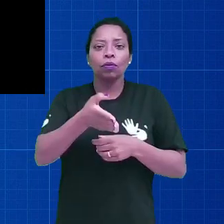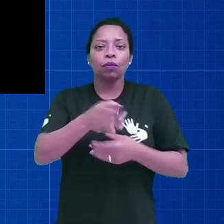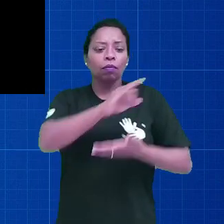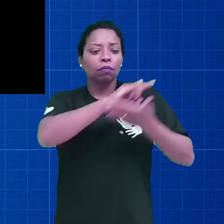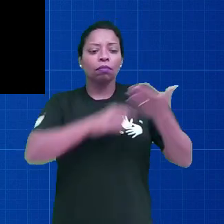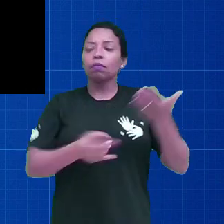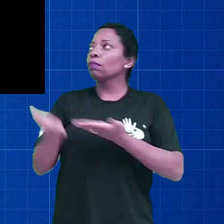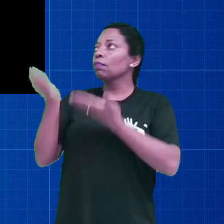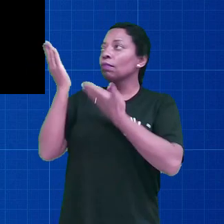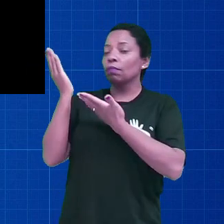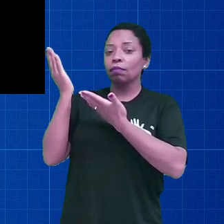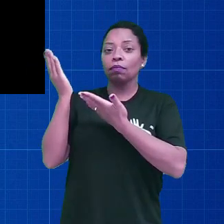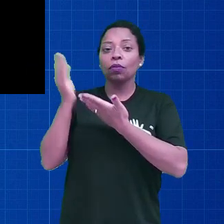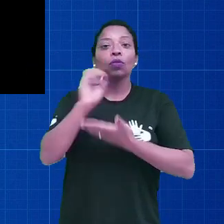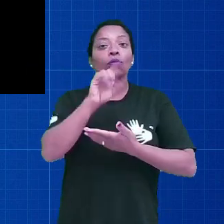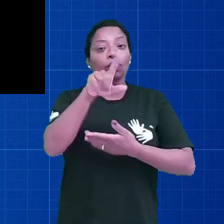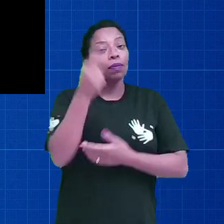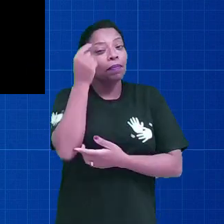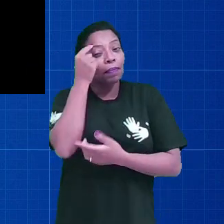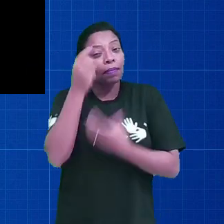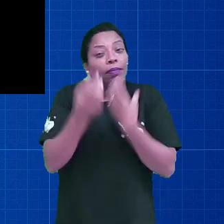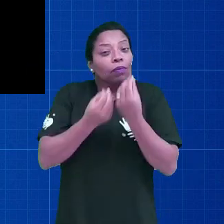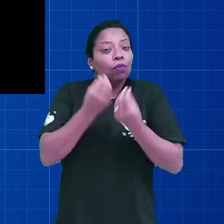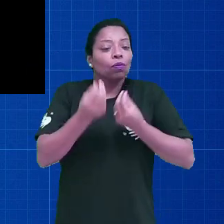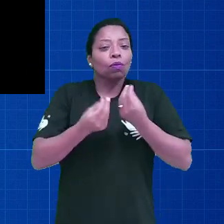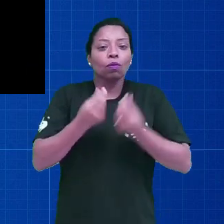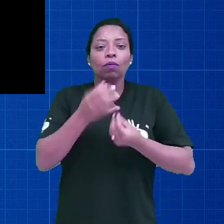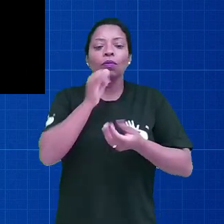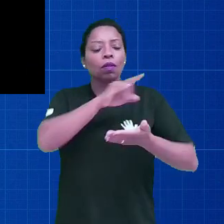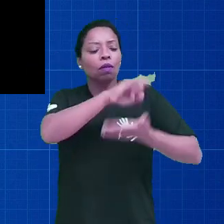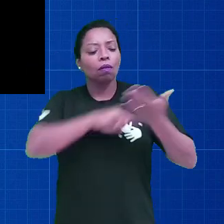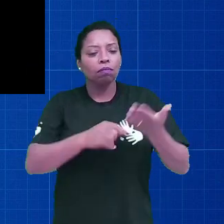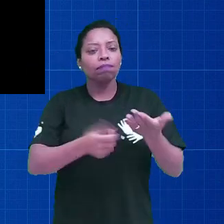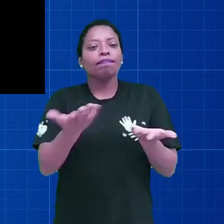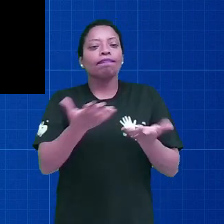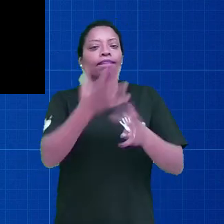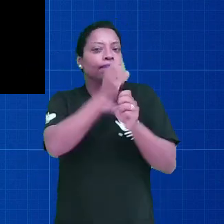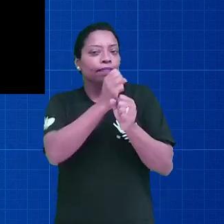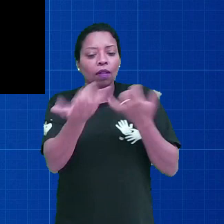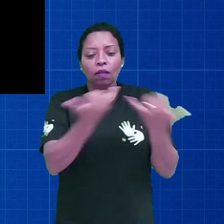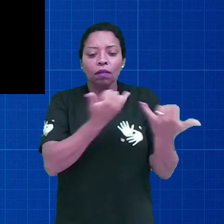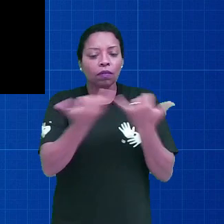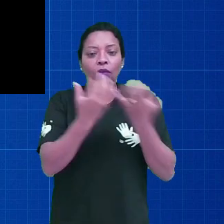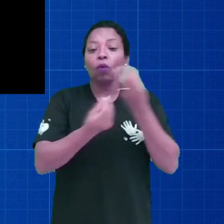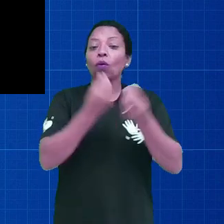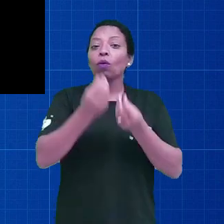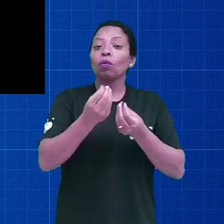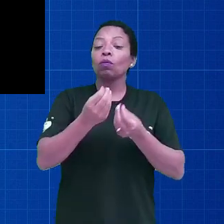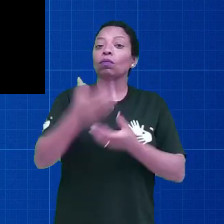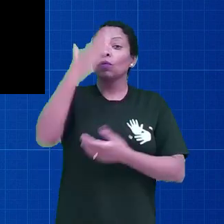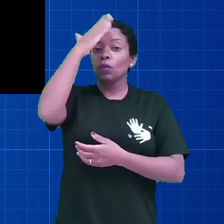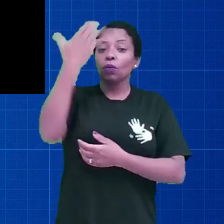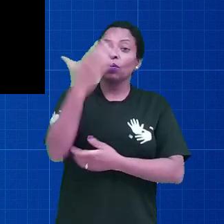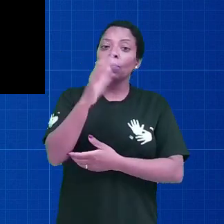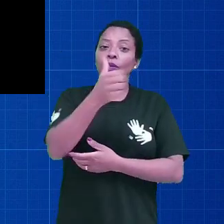só para vocês terem uma ideia, né, os registros meteorológicos de Curitiba em